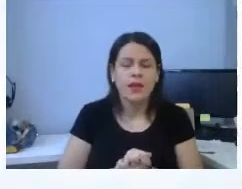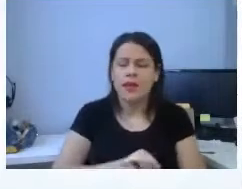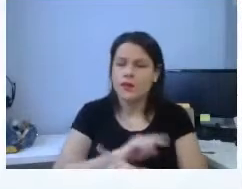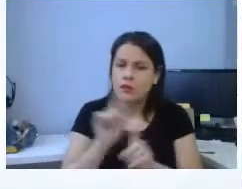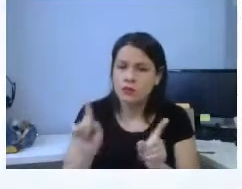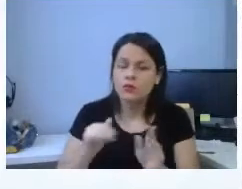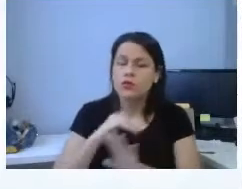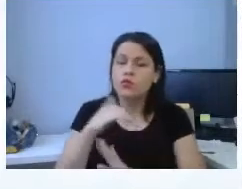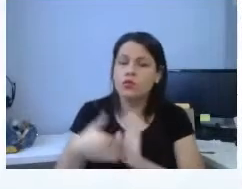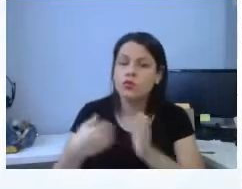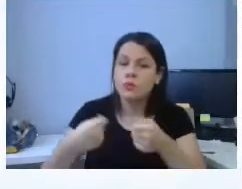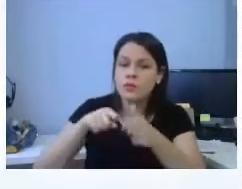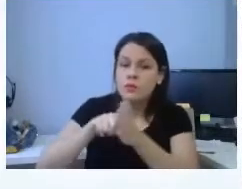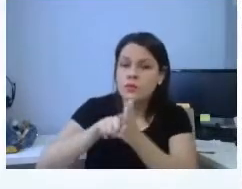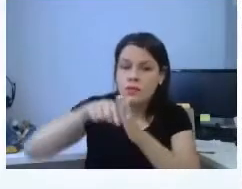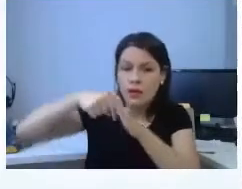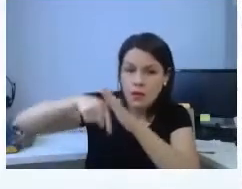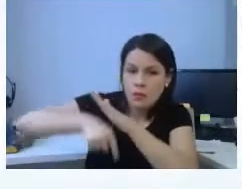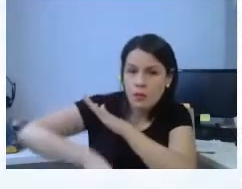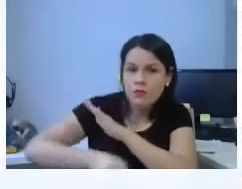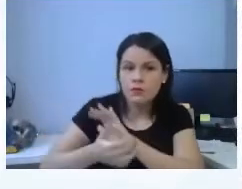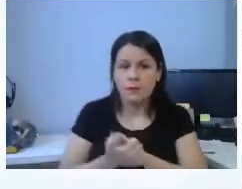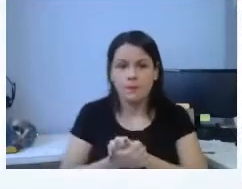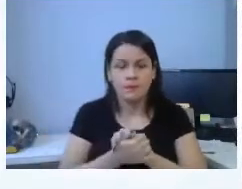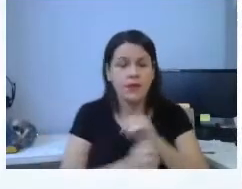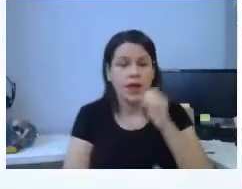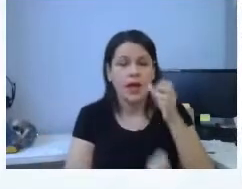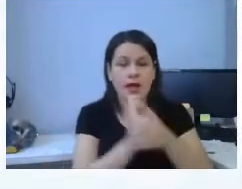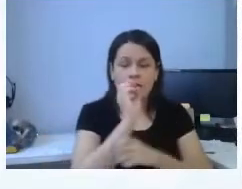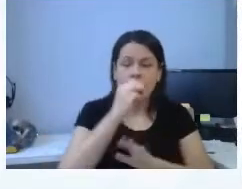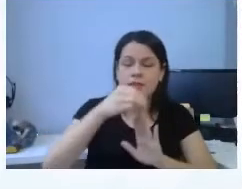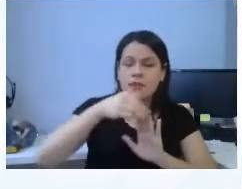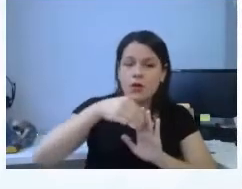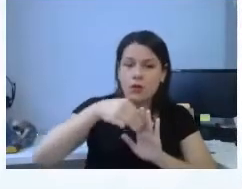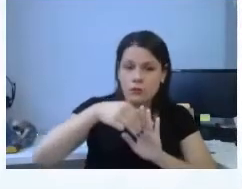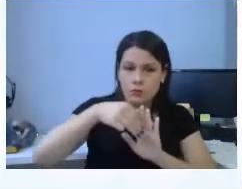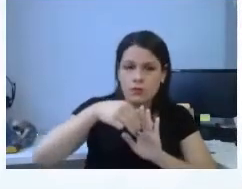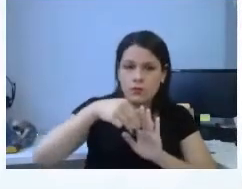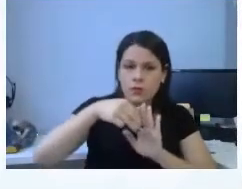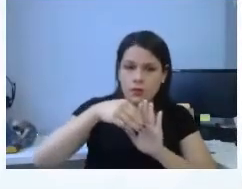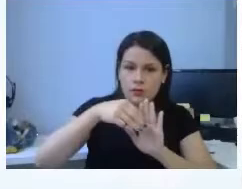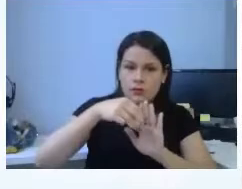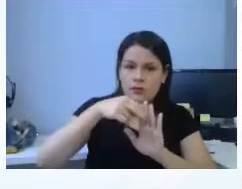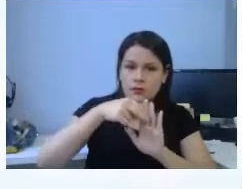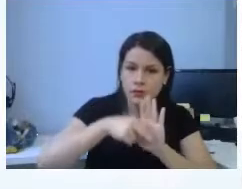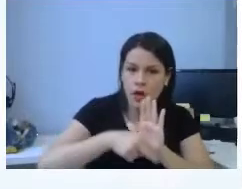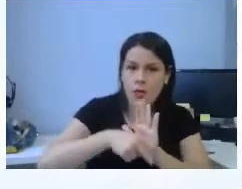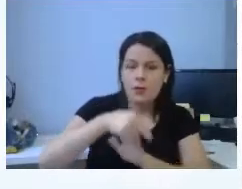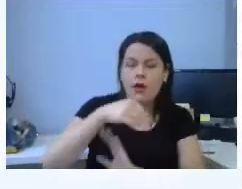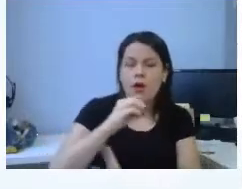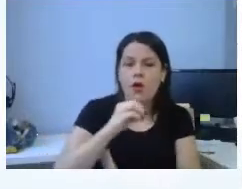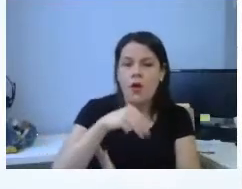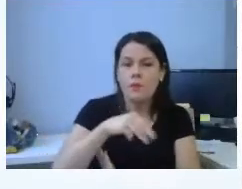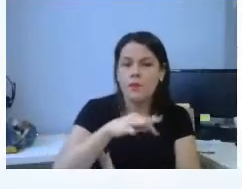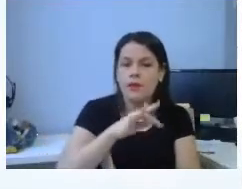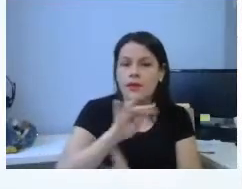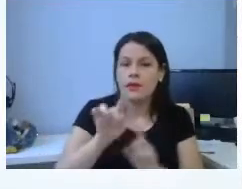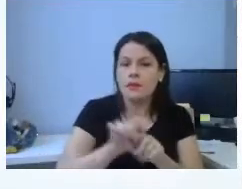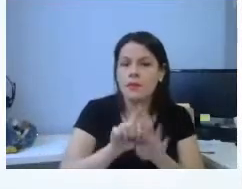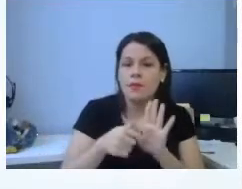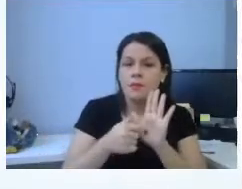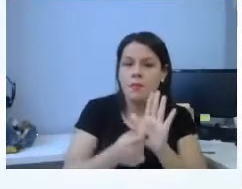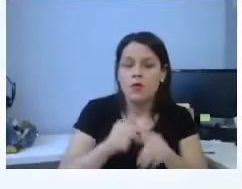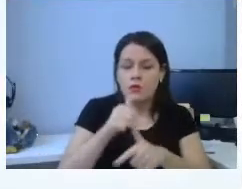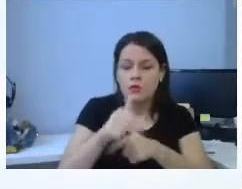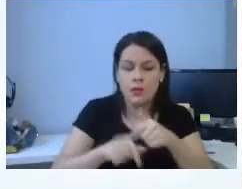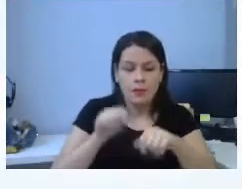questão, inclusive, desse documento da própria OIT, ela coloca que alguns riscos que traz do teletrabalho de tempo integral,